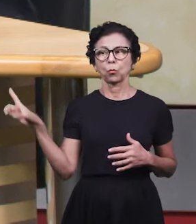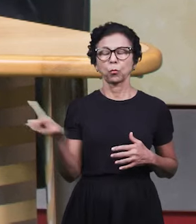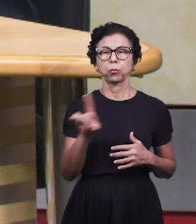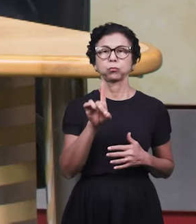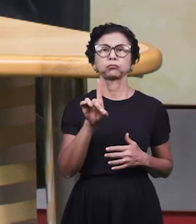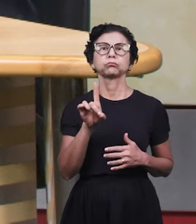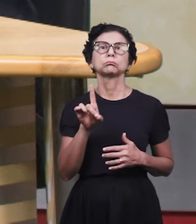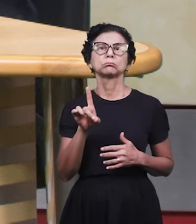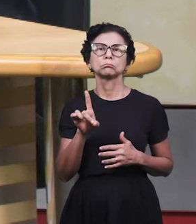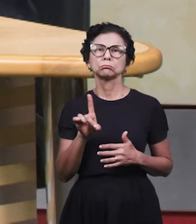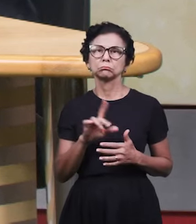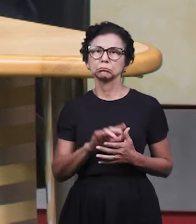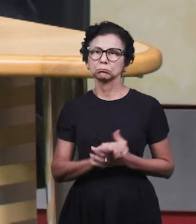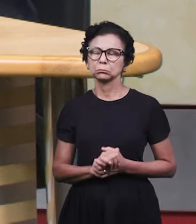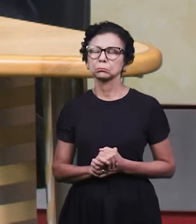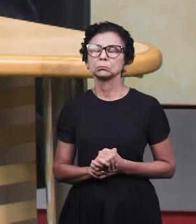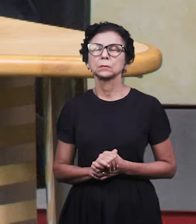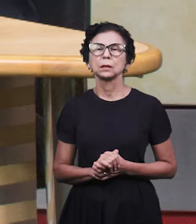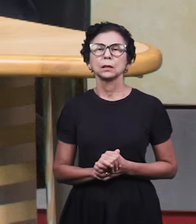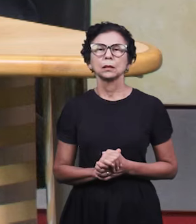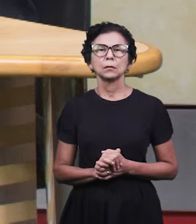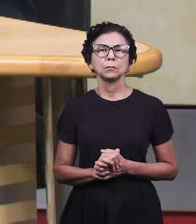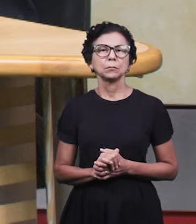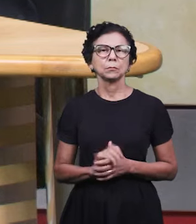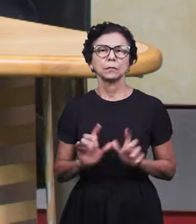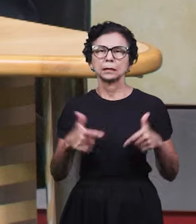eventos físicos, incrível, né?